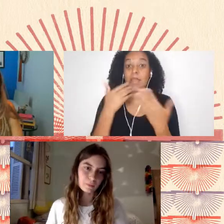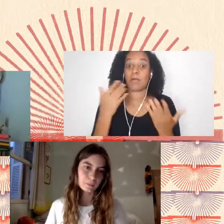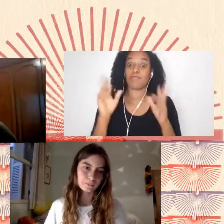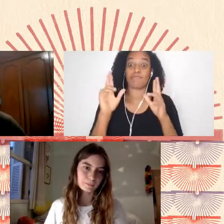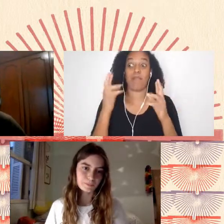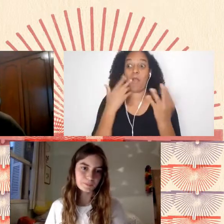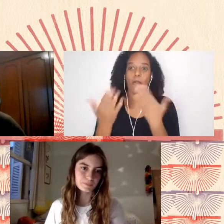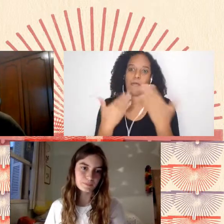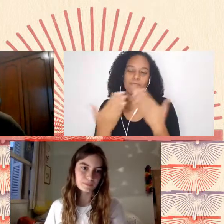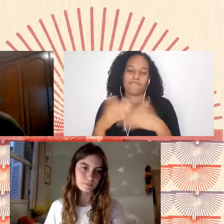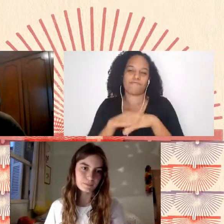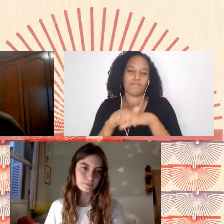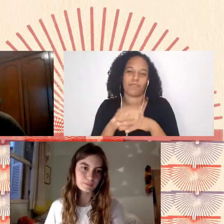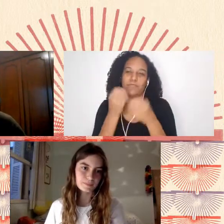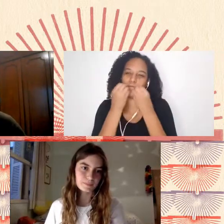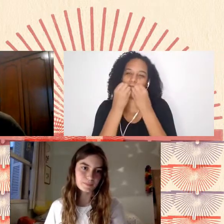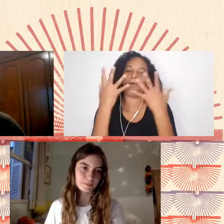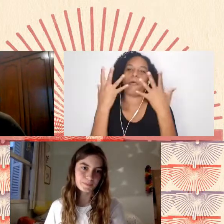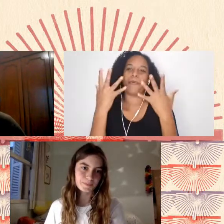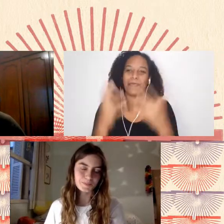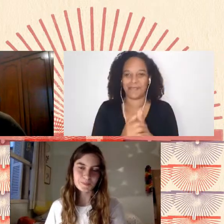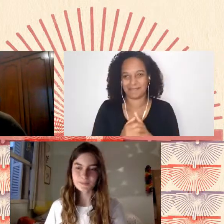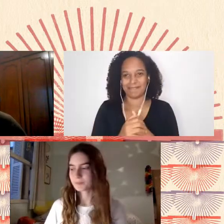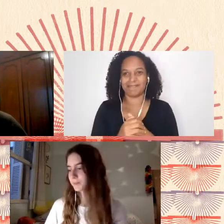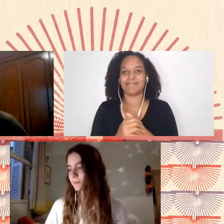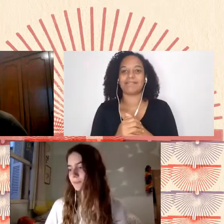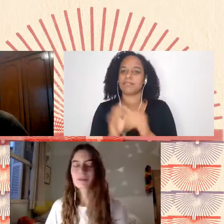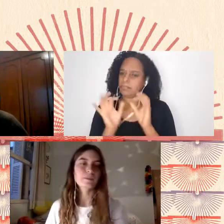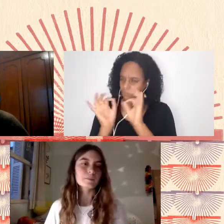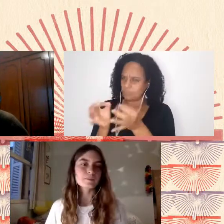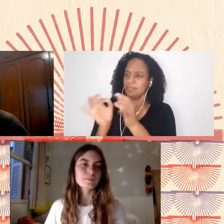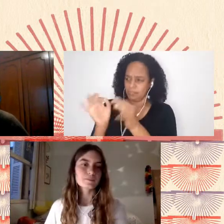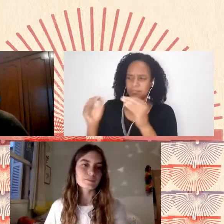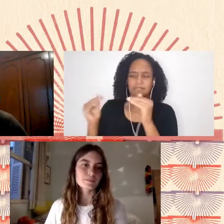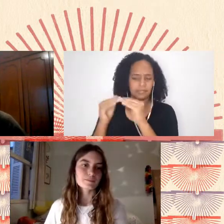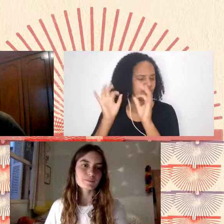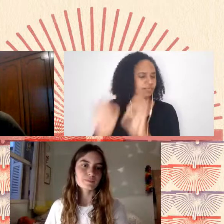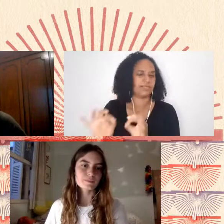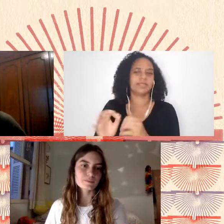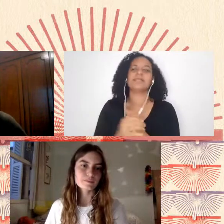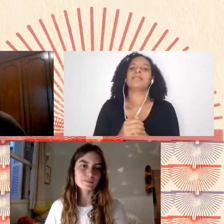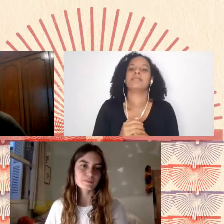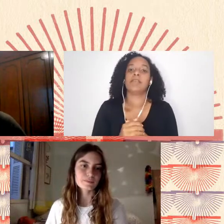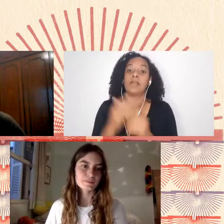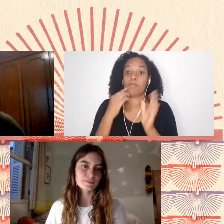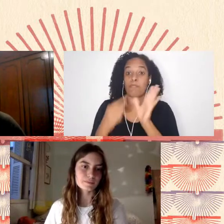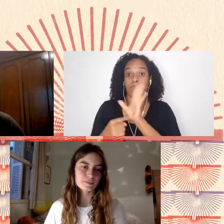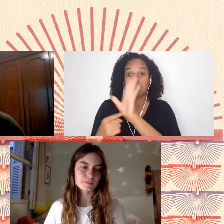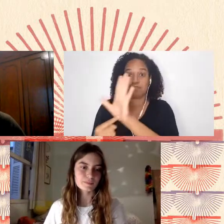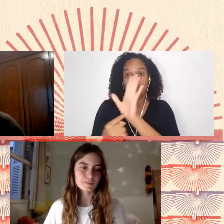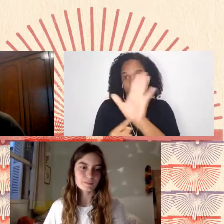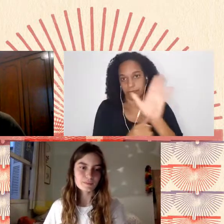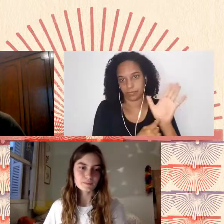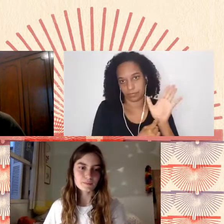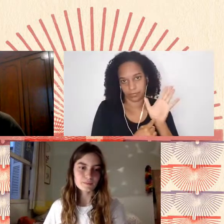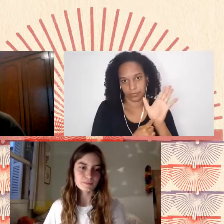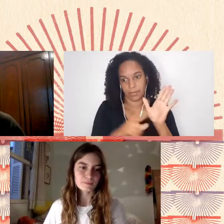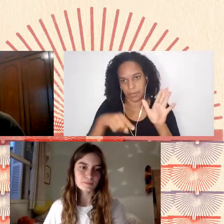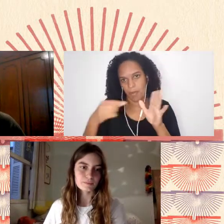noite. Com certeza. Bom, vou fazer as apresentações para a gente